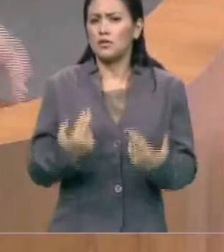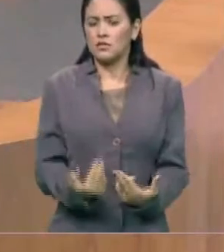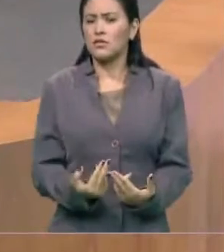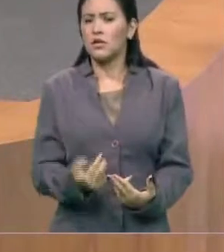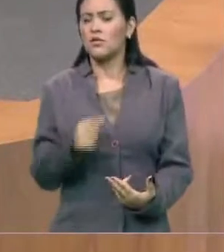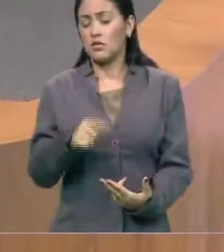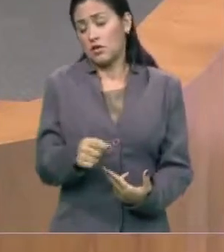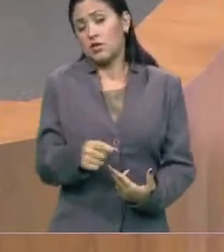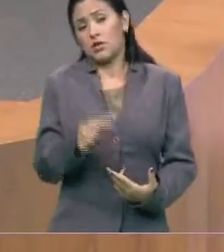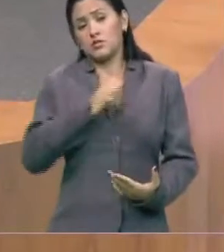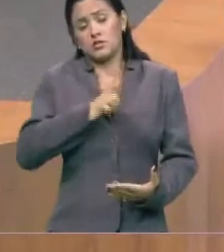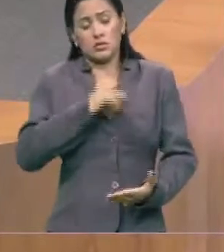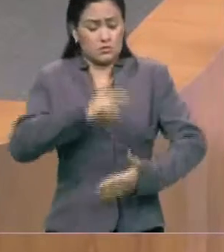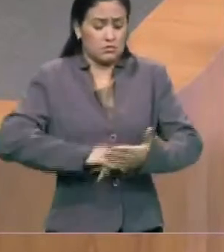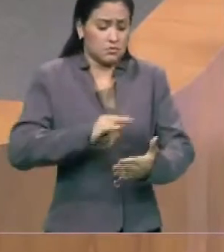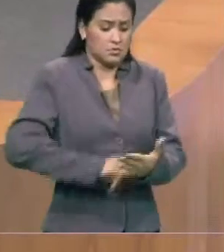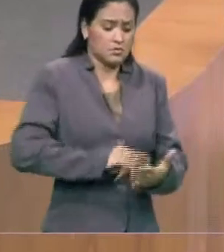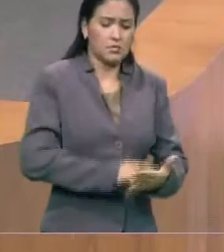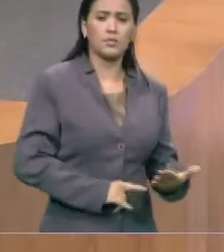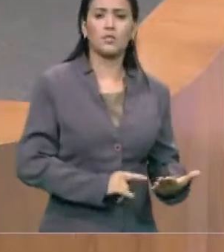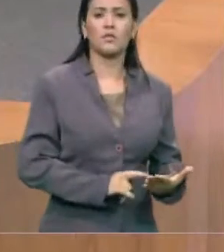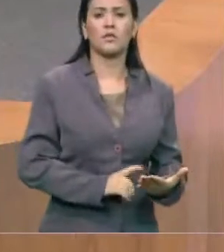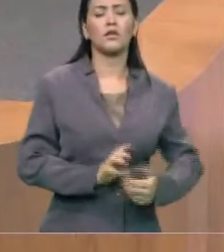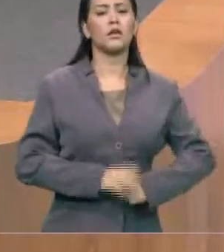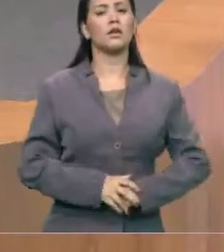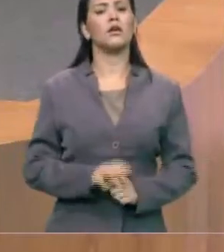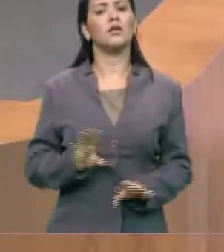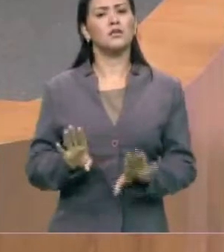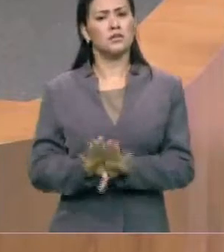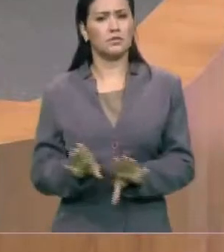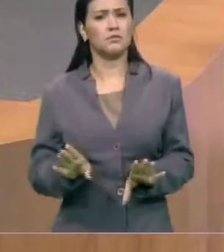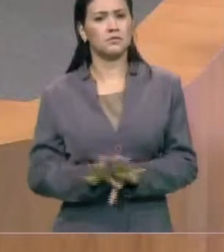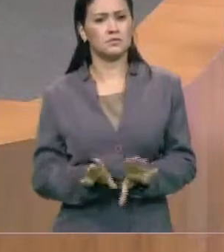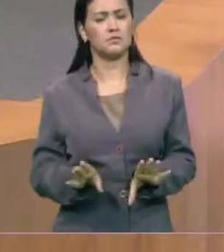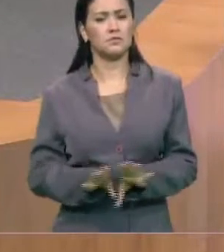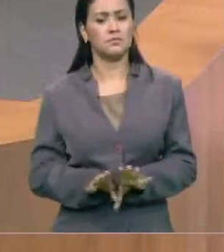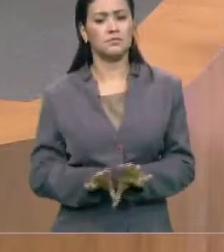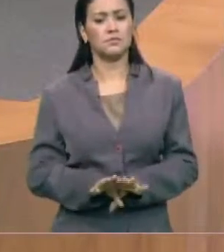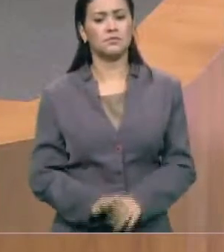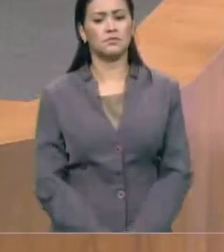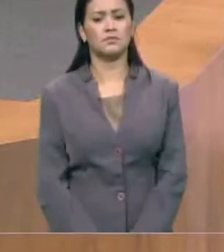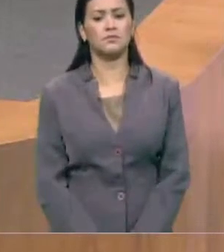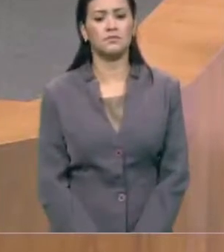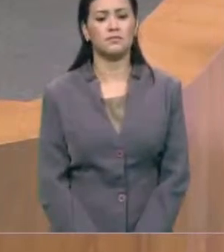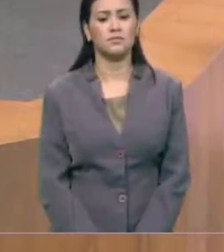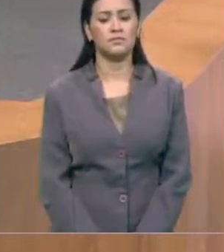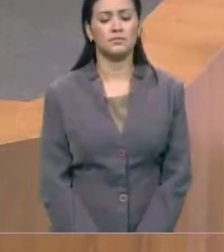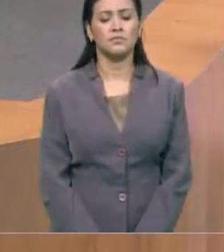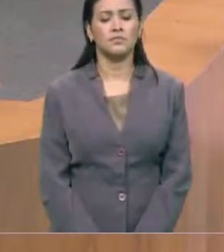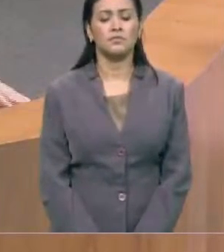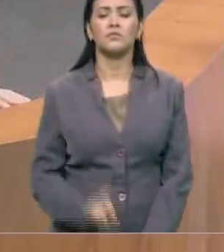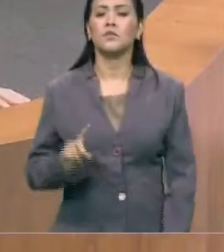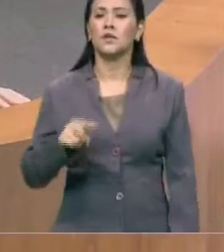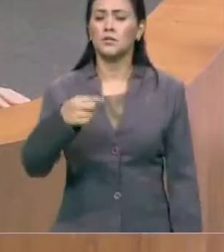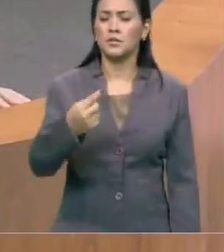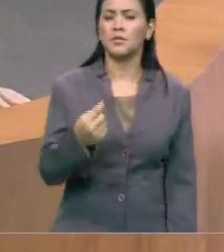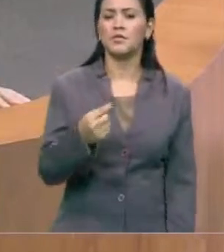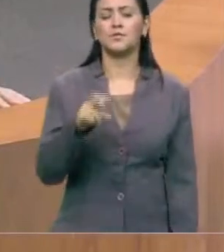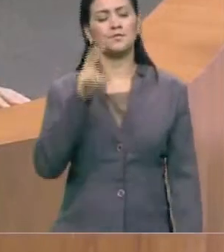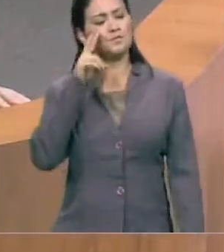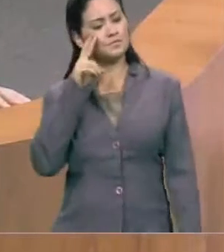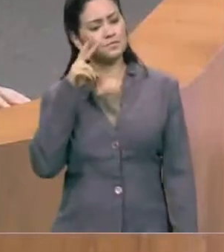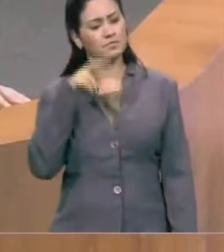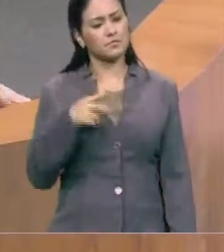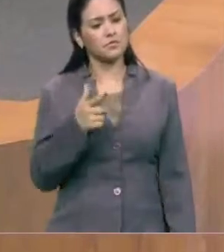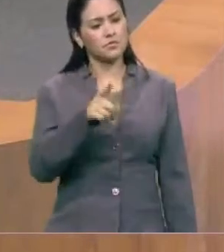E ele fez mais, ele fez outra. Ele tenta, da mesma maneira como falei, depois eu vi uma outra nota sobre o Clube